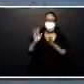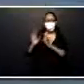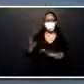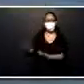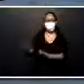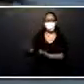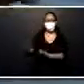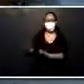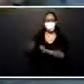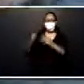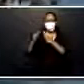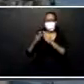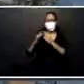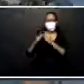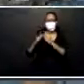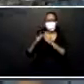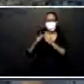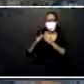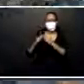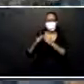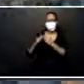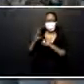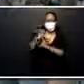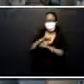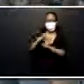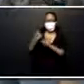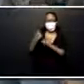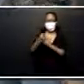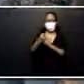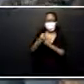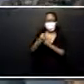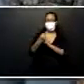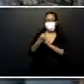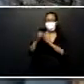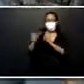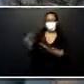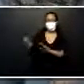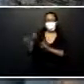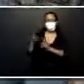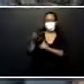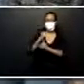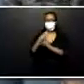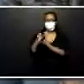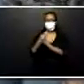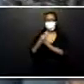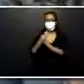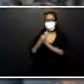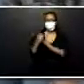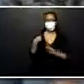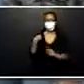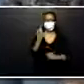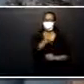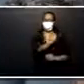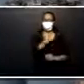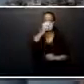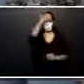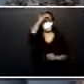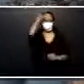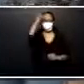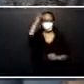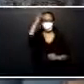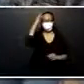deveria servir para nos tornarmos seres humanos melhores, capazes